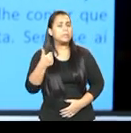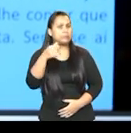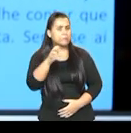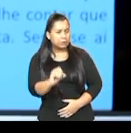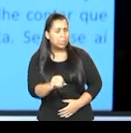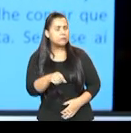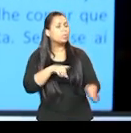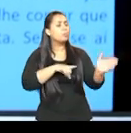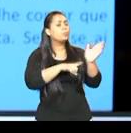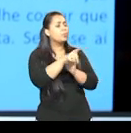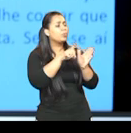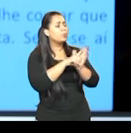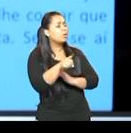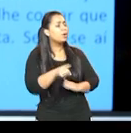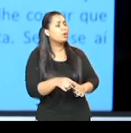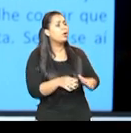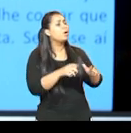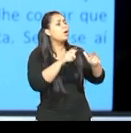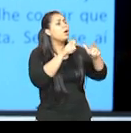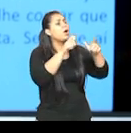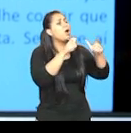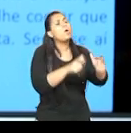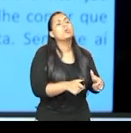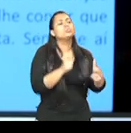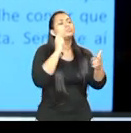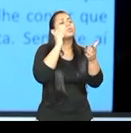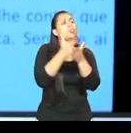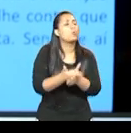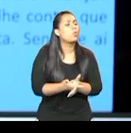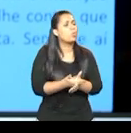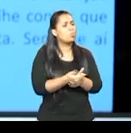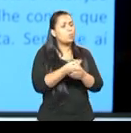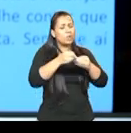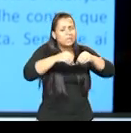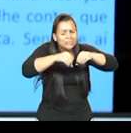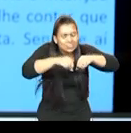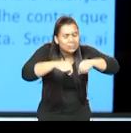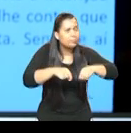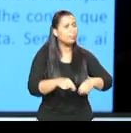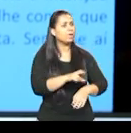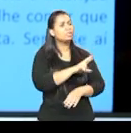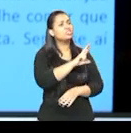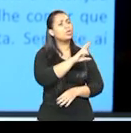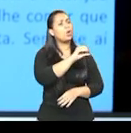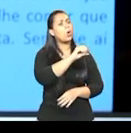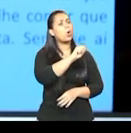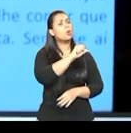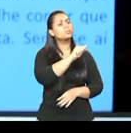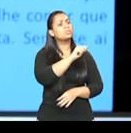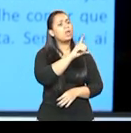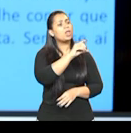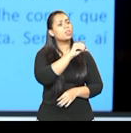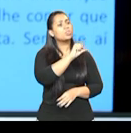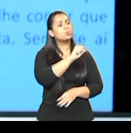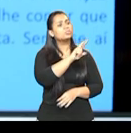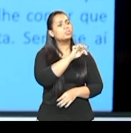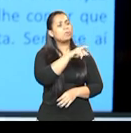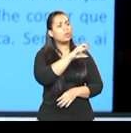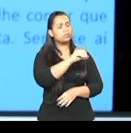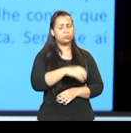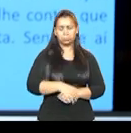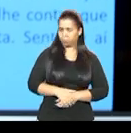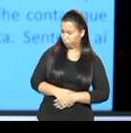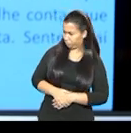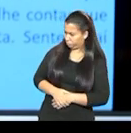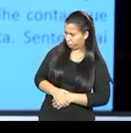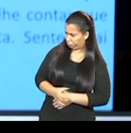onde era que se podia comprar sementes de rosas dos ventos. Ele me olhou muito sério. E posso saber